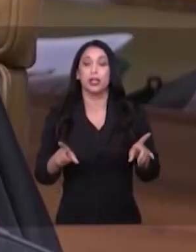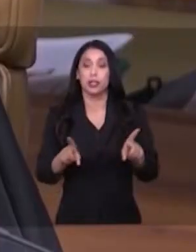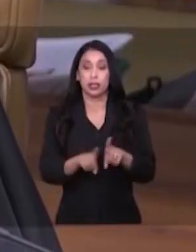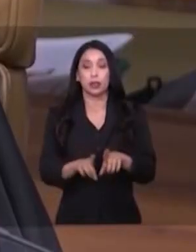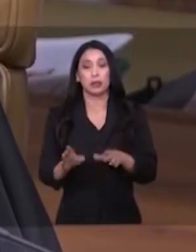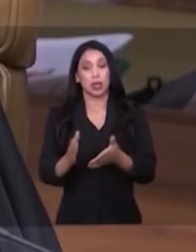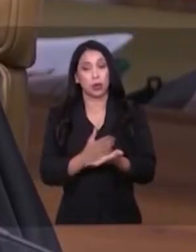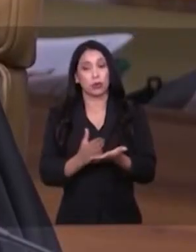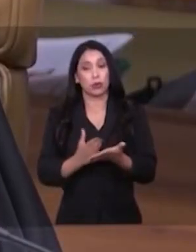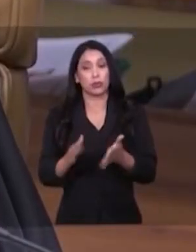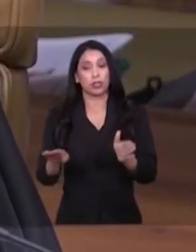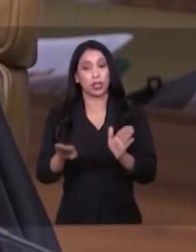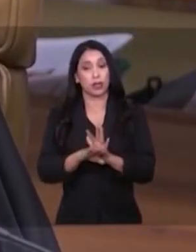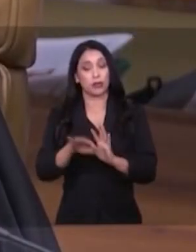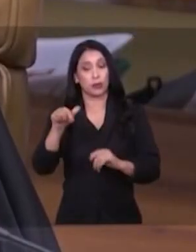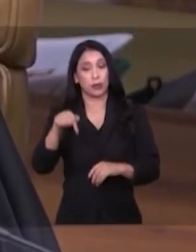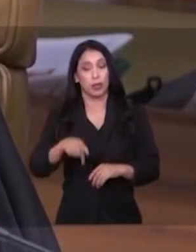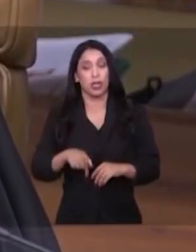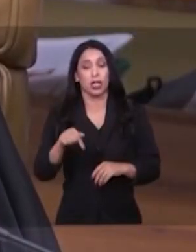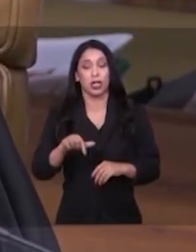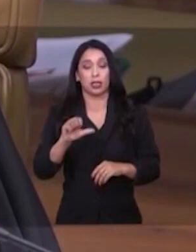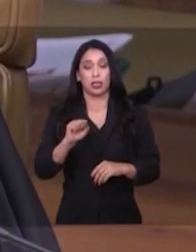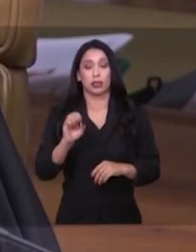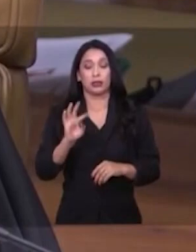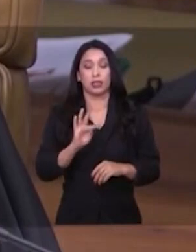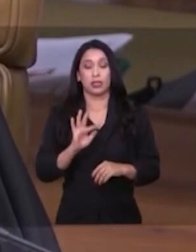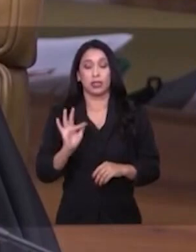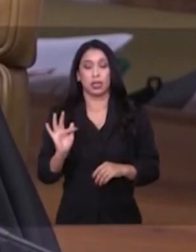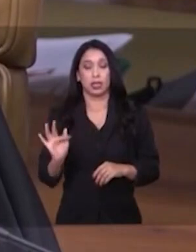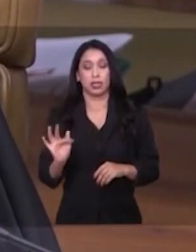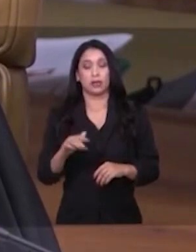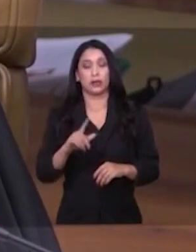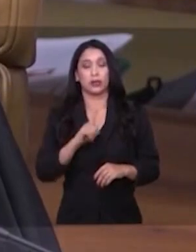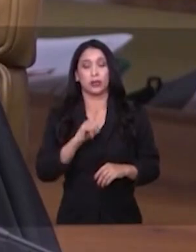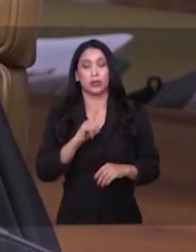ministro Dias Toffoli apresentou a proposta aprovada no plenário virtual.